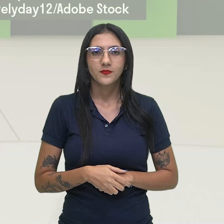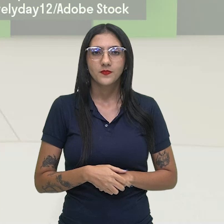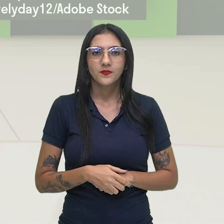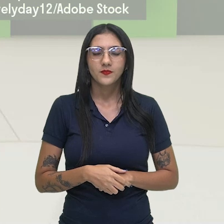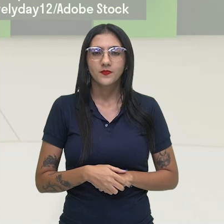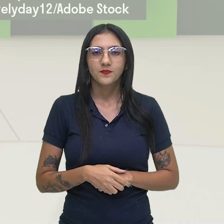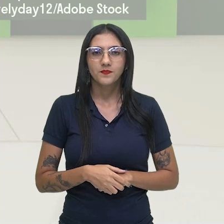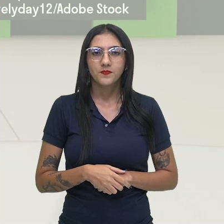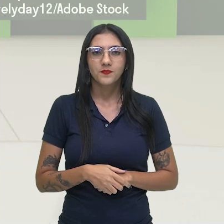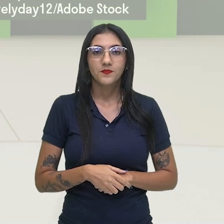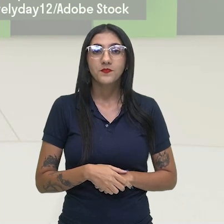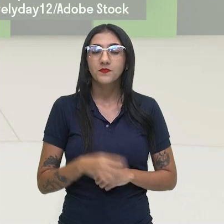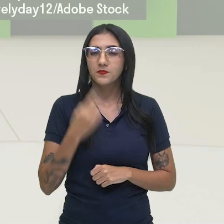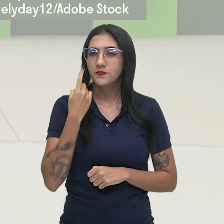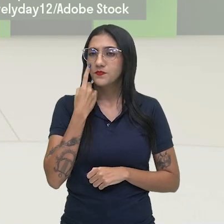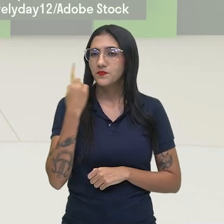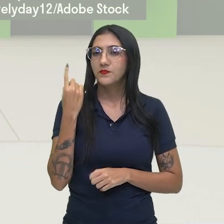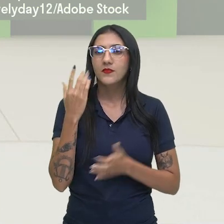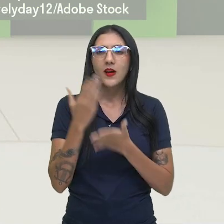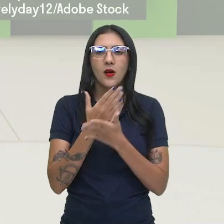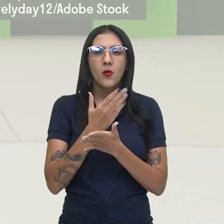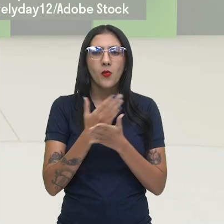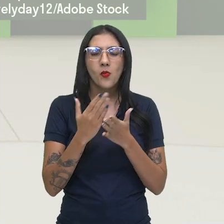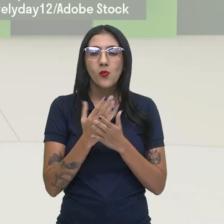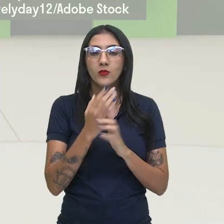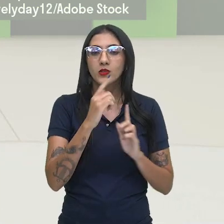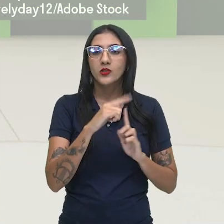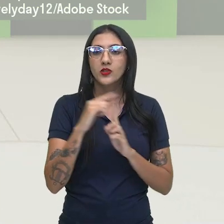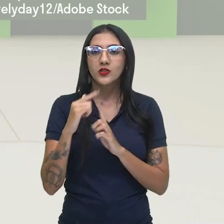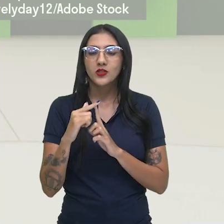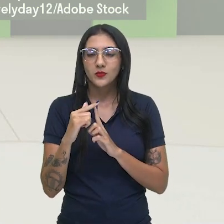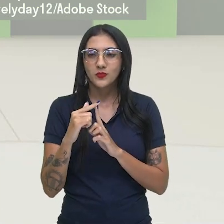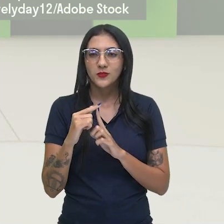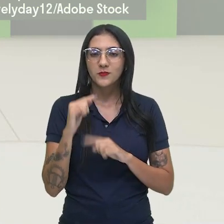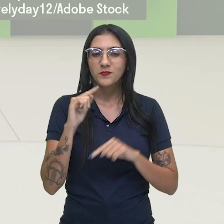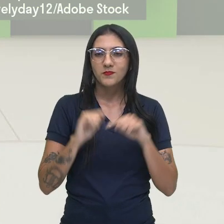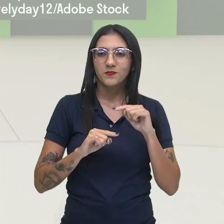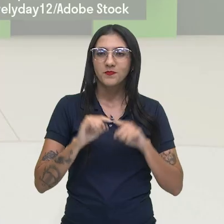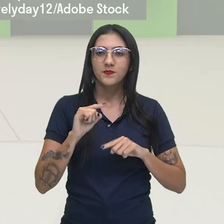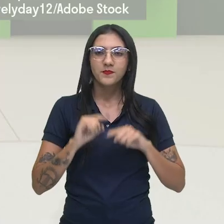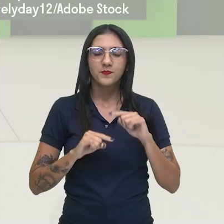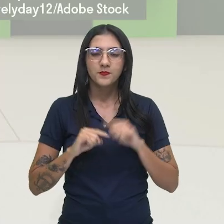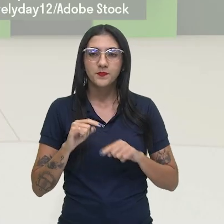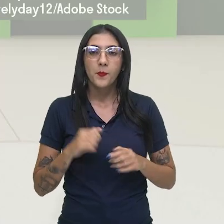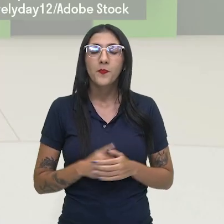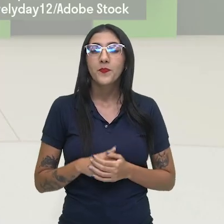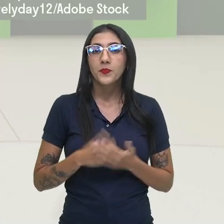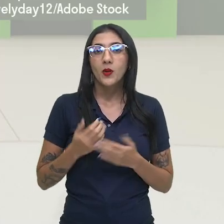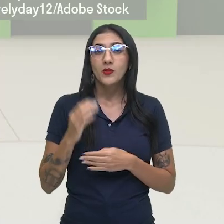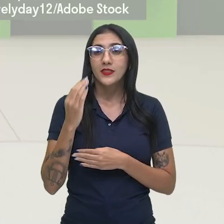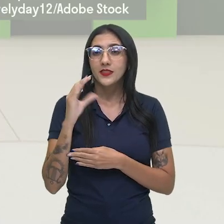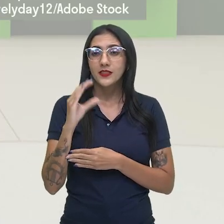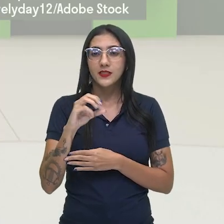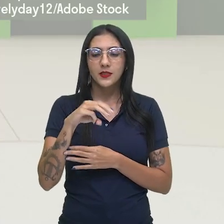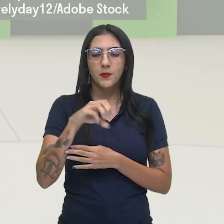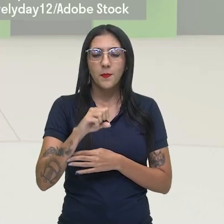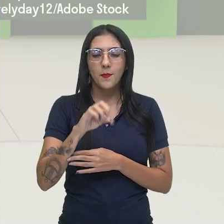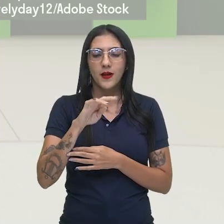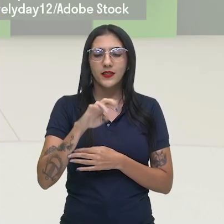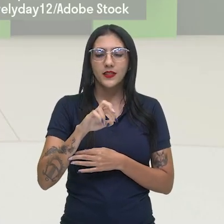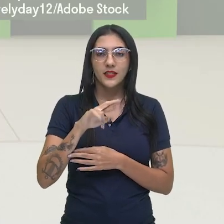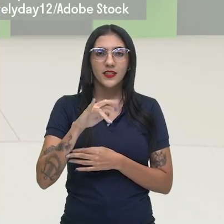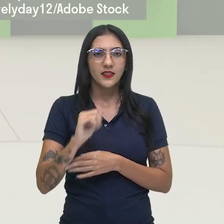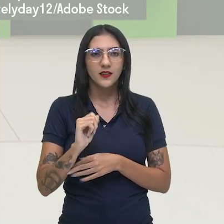eu tenho alguns exemplos de matéria, tá? Então, cientificamente, matéria é